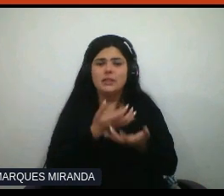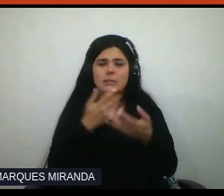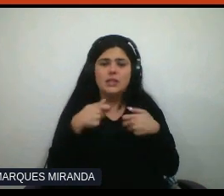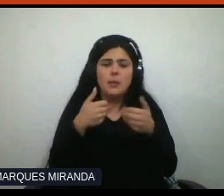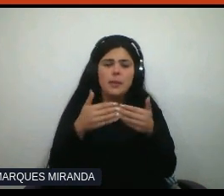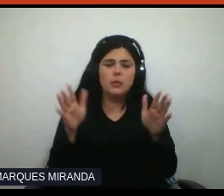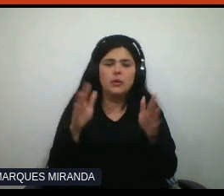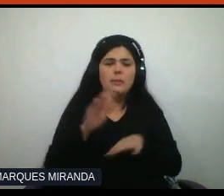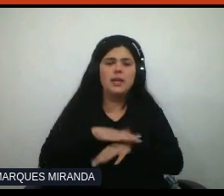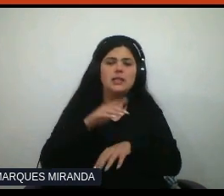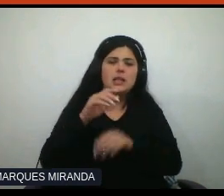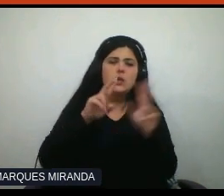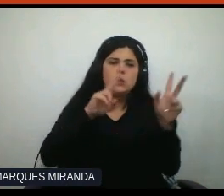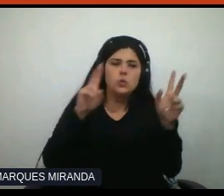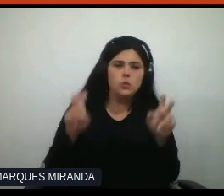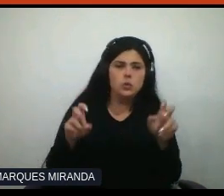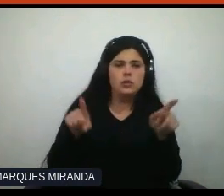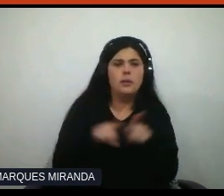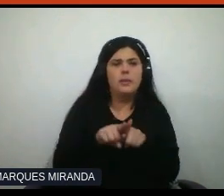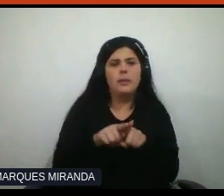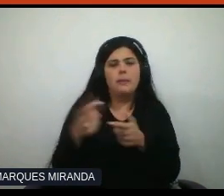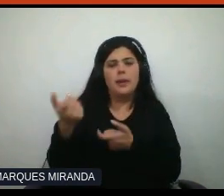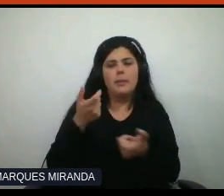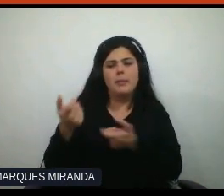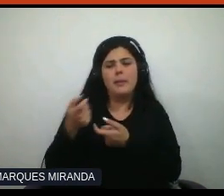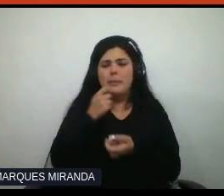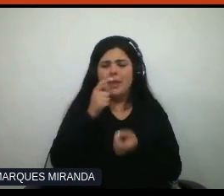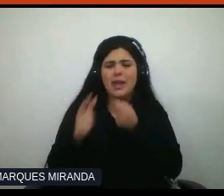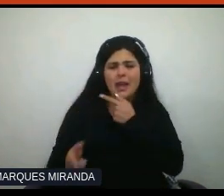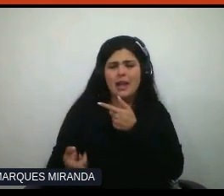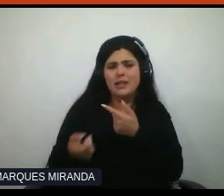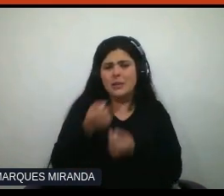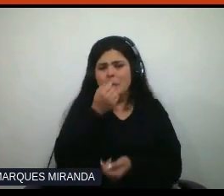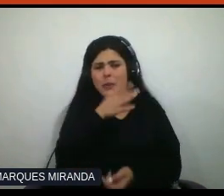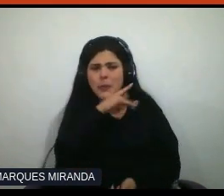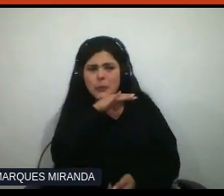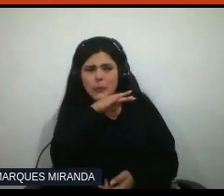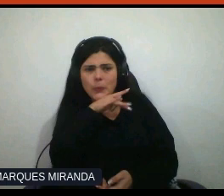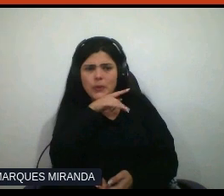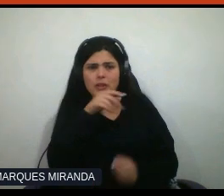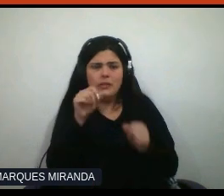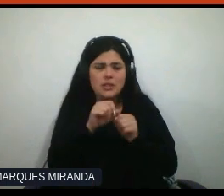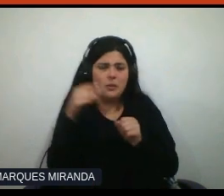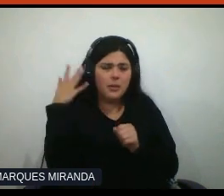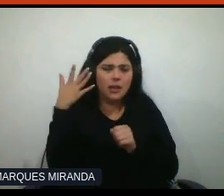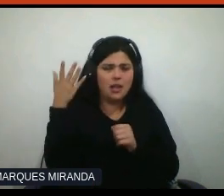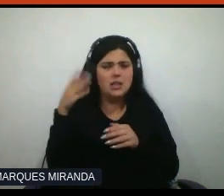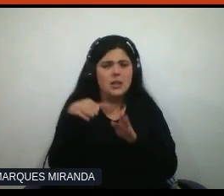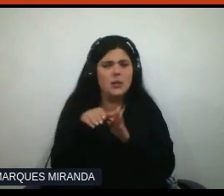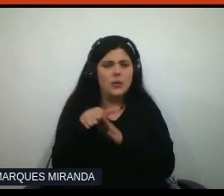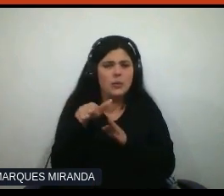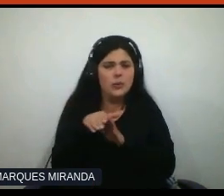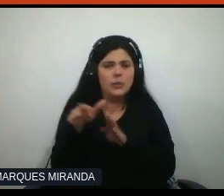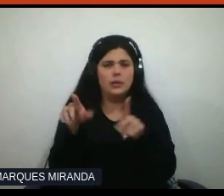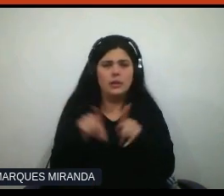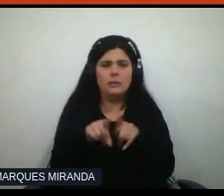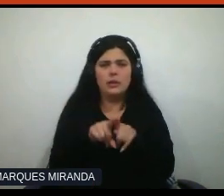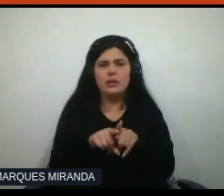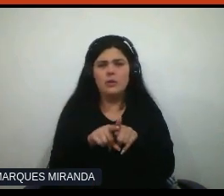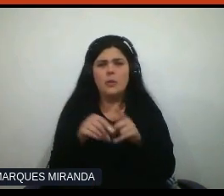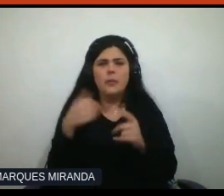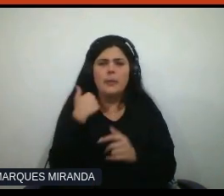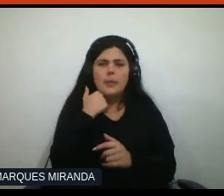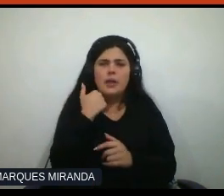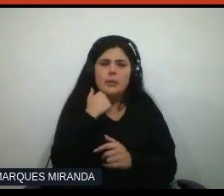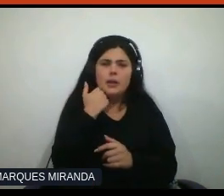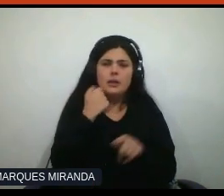mais temas, às vezes escuto uma piadinha ou outra, será que vale? Vale a gente entrar numa palestra, trazer uma consultoria? Ou não, um bate-papo de